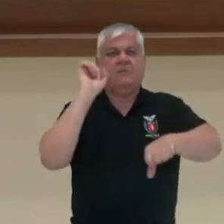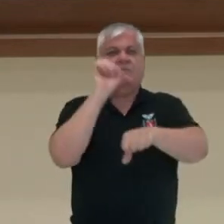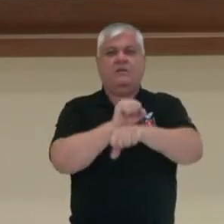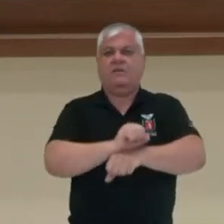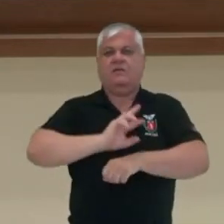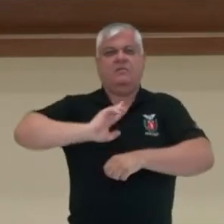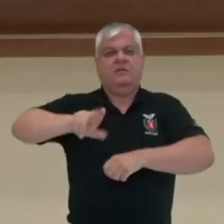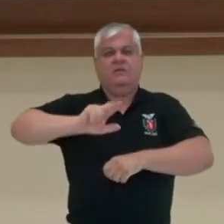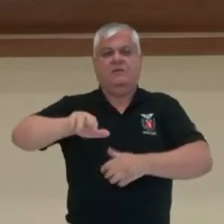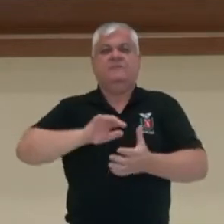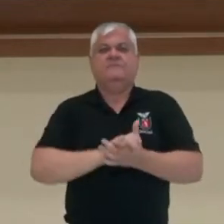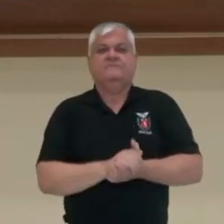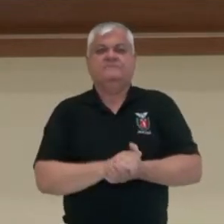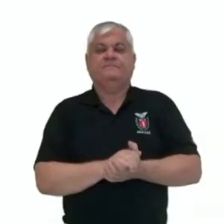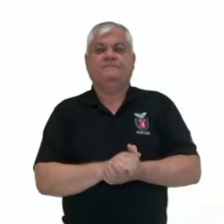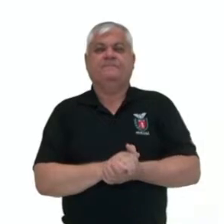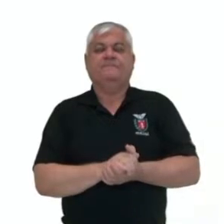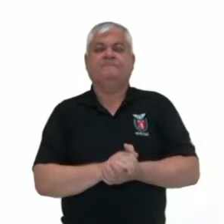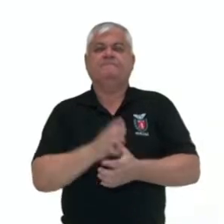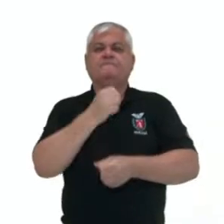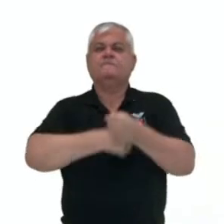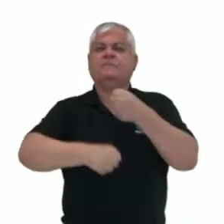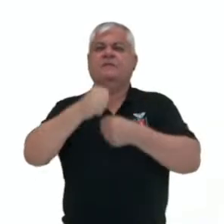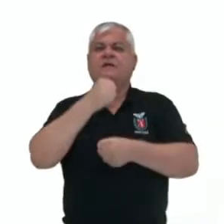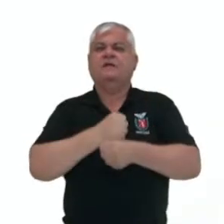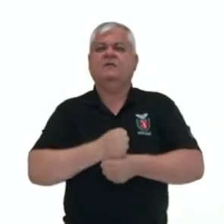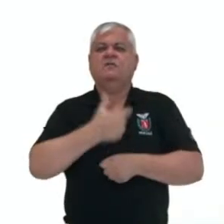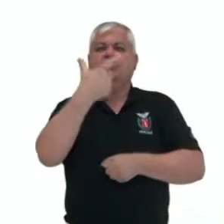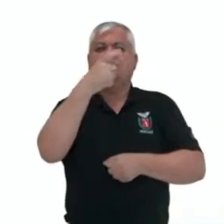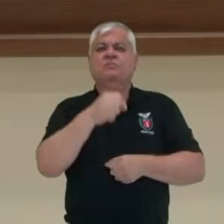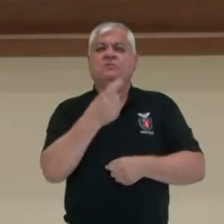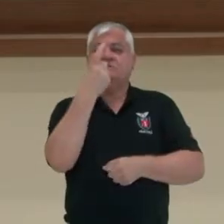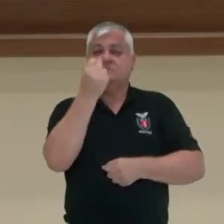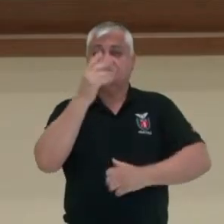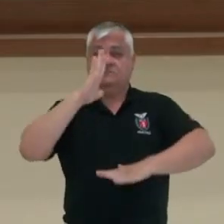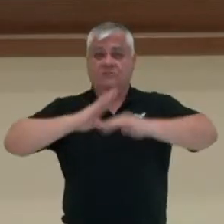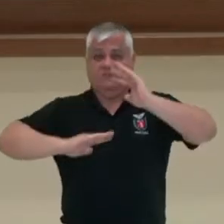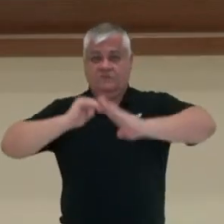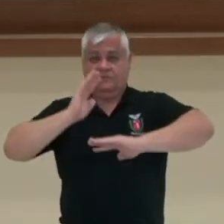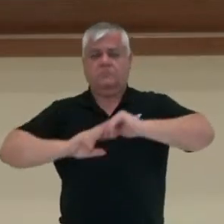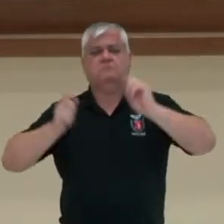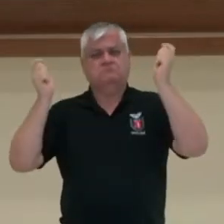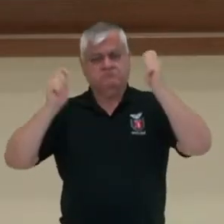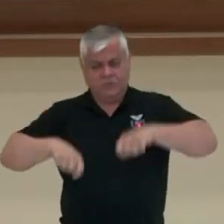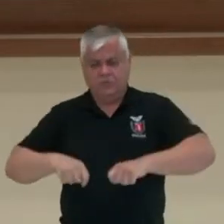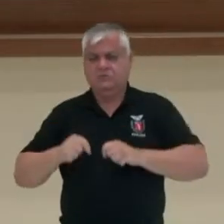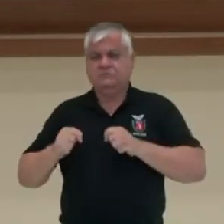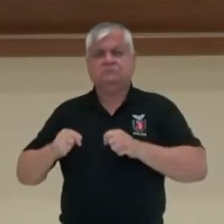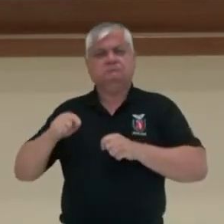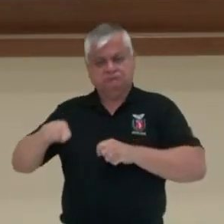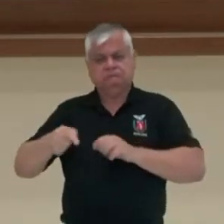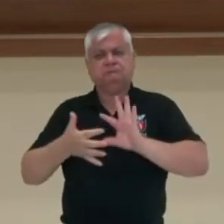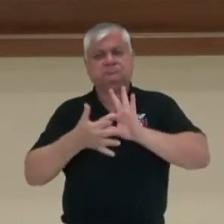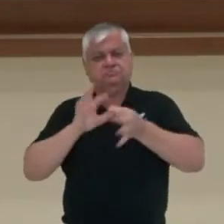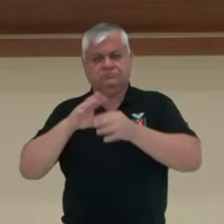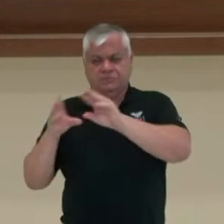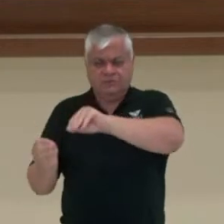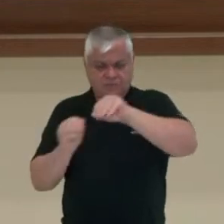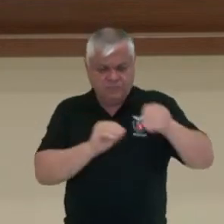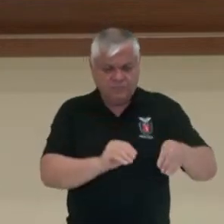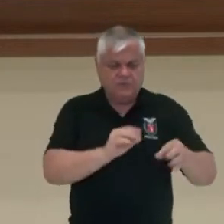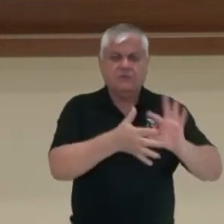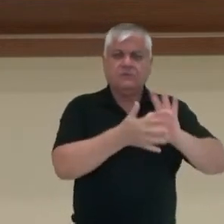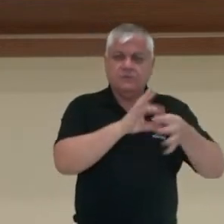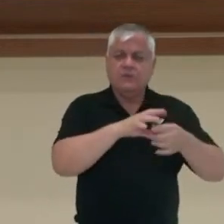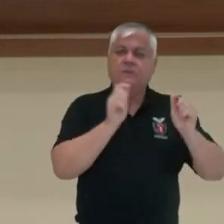os lutadores. A partir de 2016, atletas profissionais podem lutar também no boxe olímpico. Então, depois de